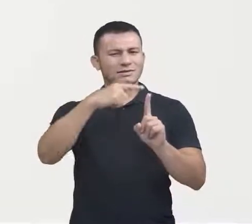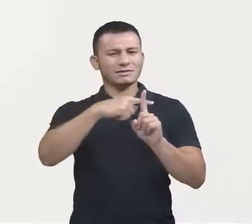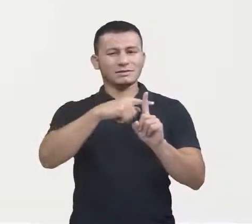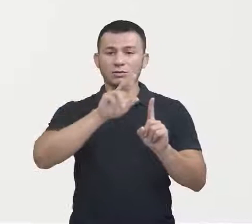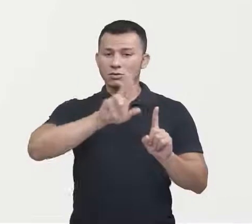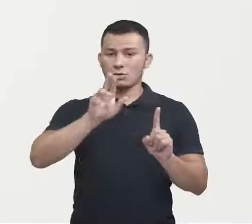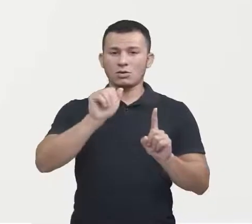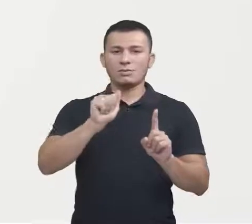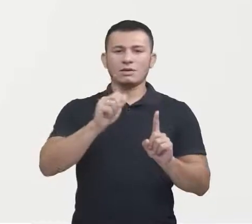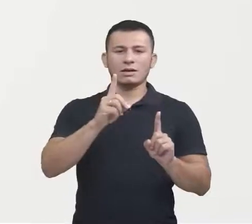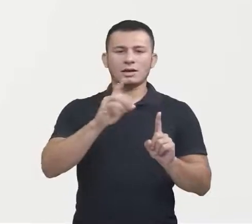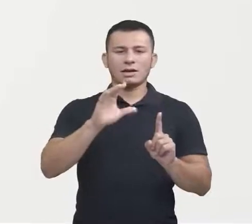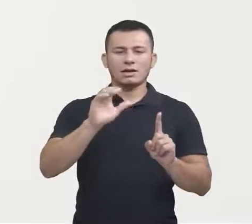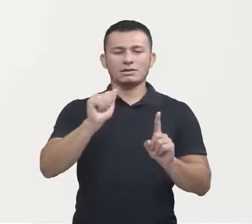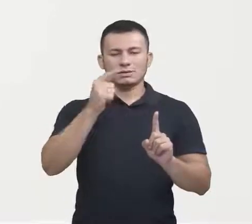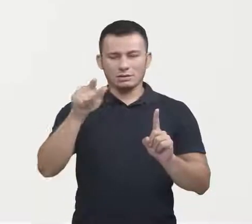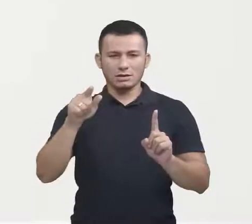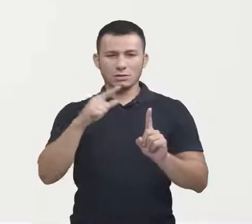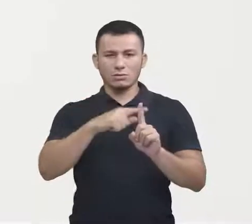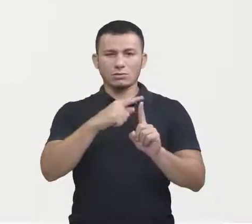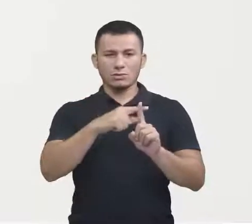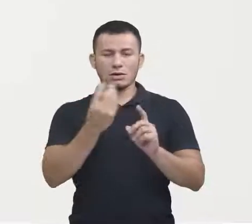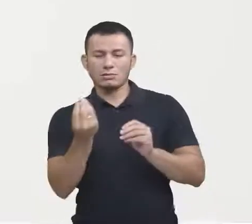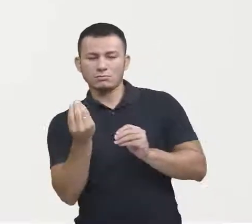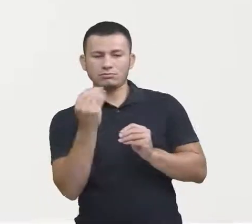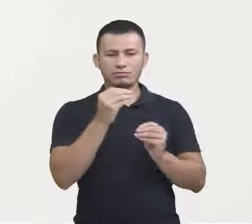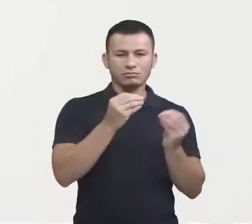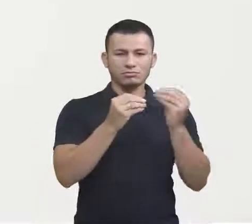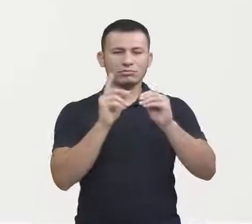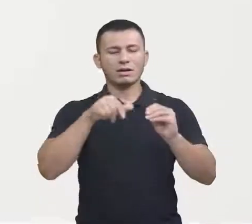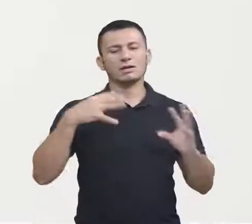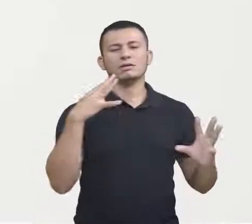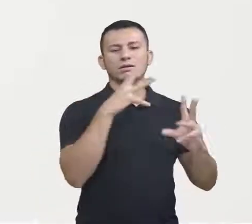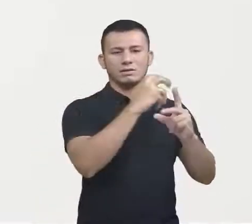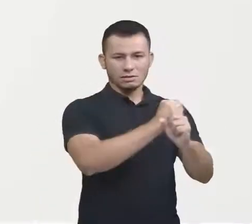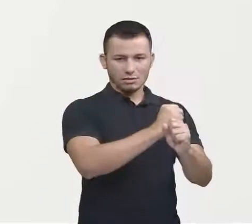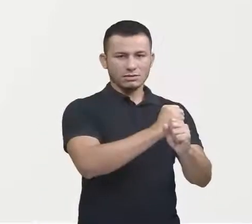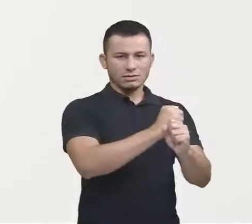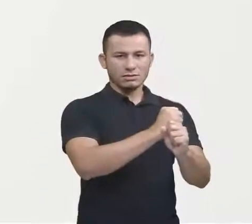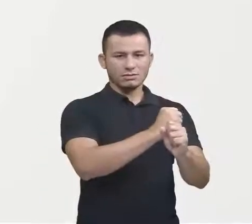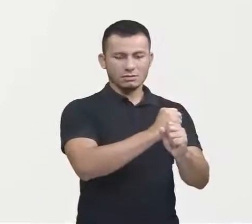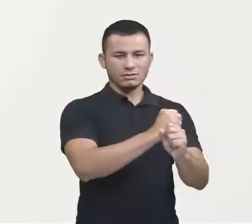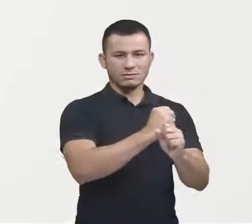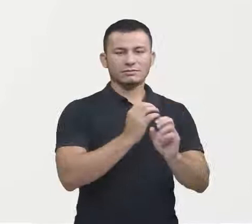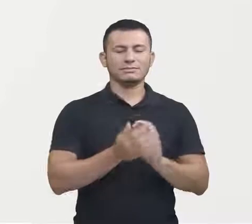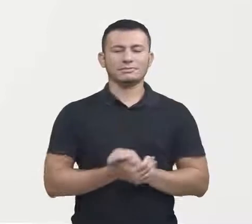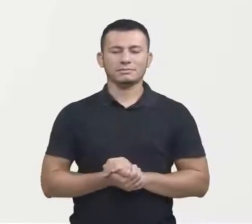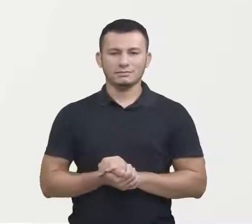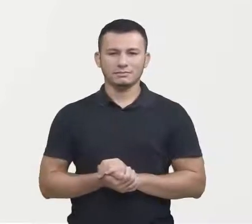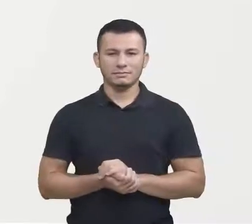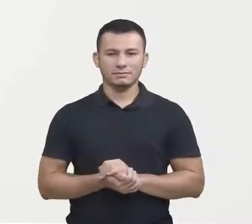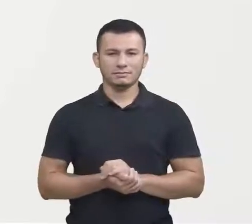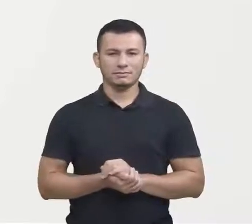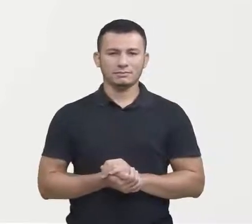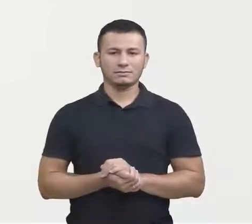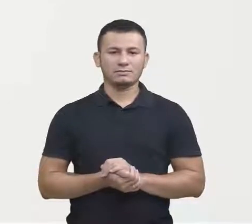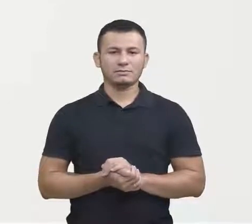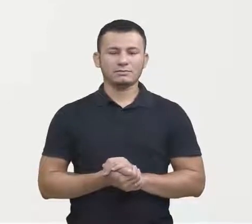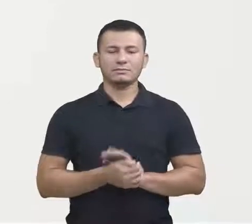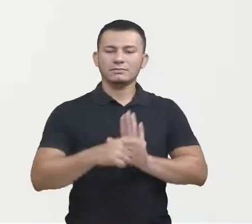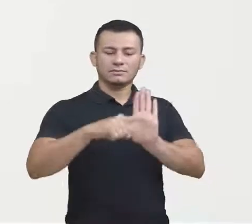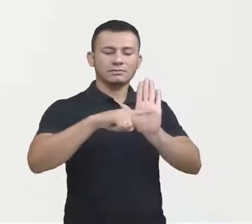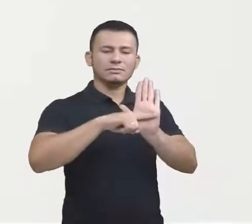adição quando eu adiciono adiciono eu tomo eu coloco o da